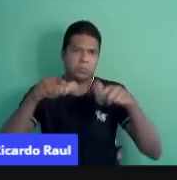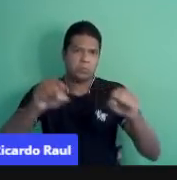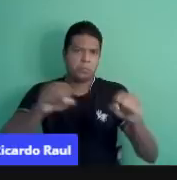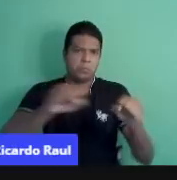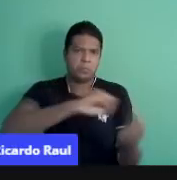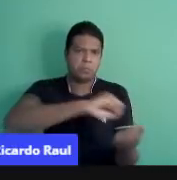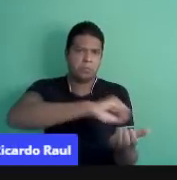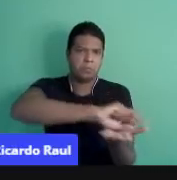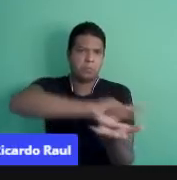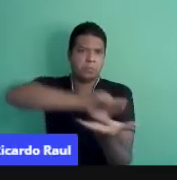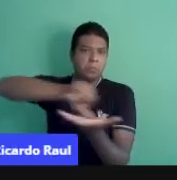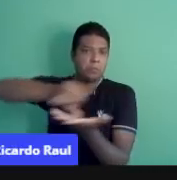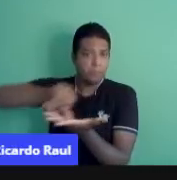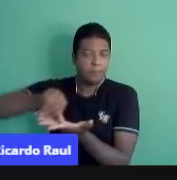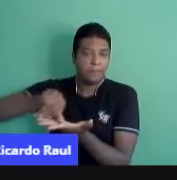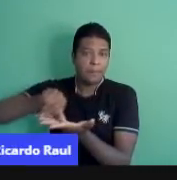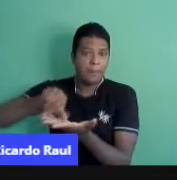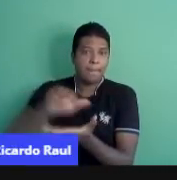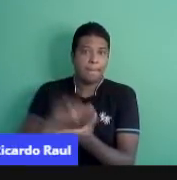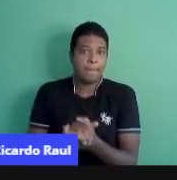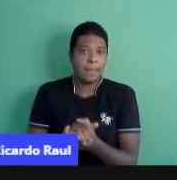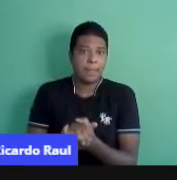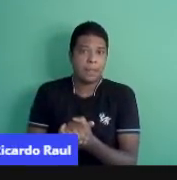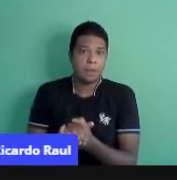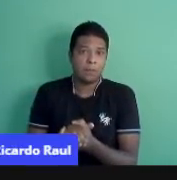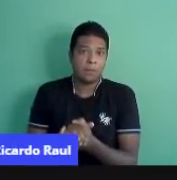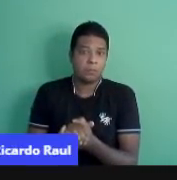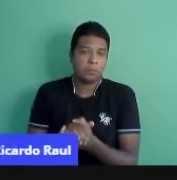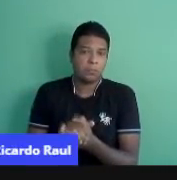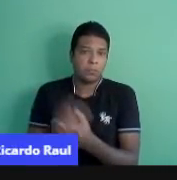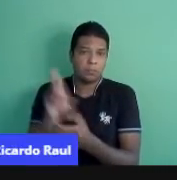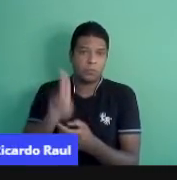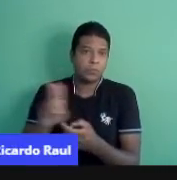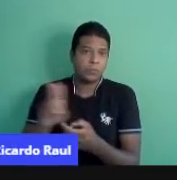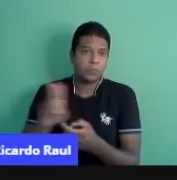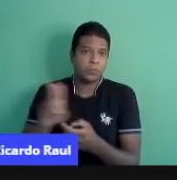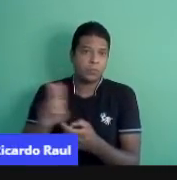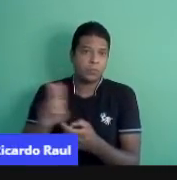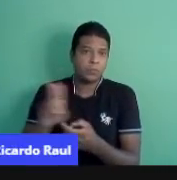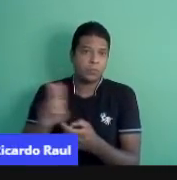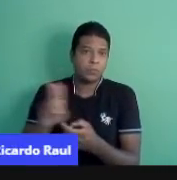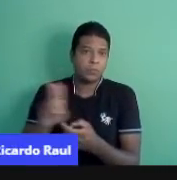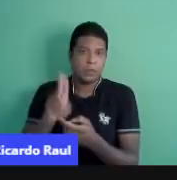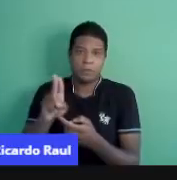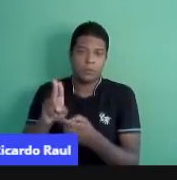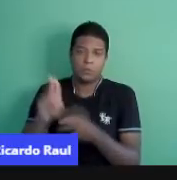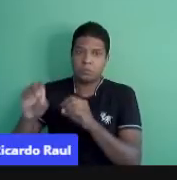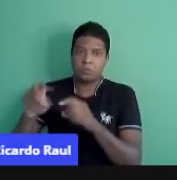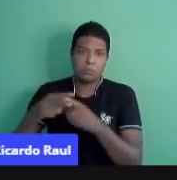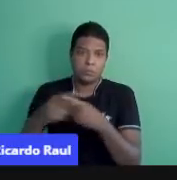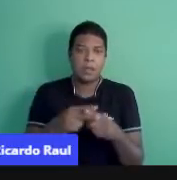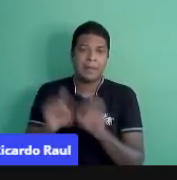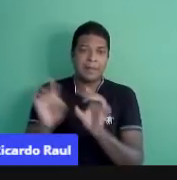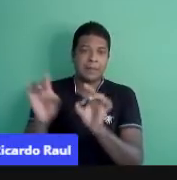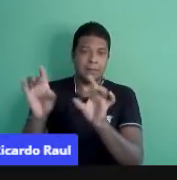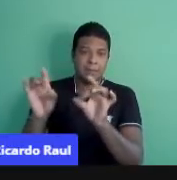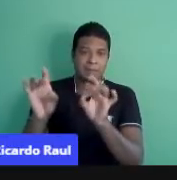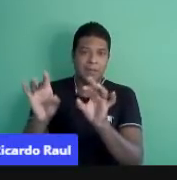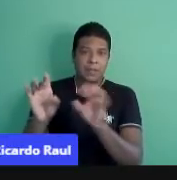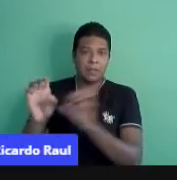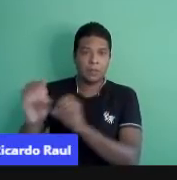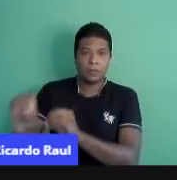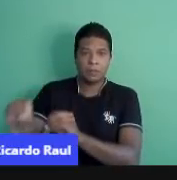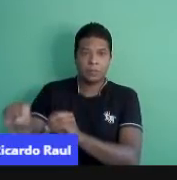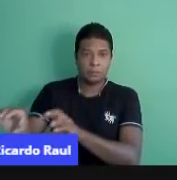certeza, porém como uma ferramenta didática, porque a especificidade da